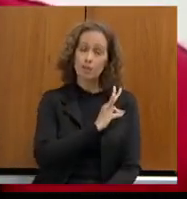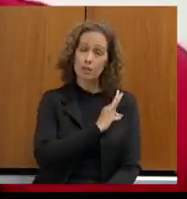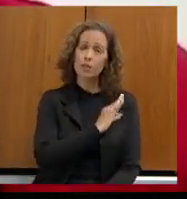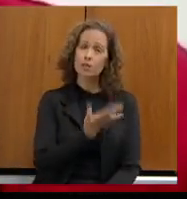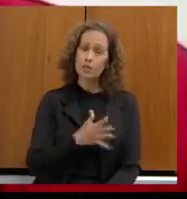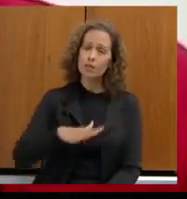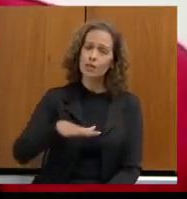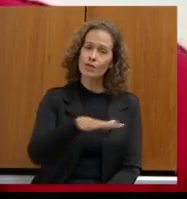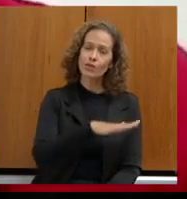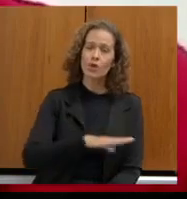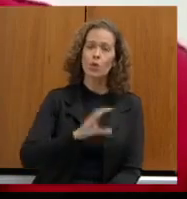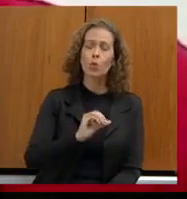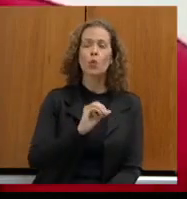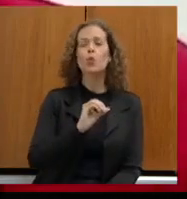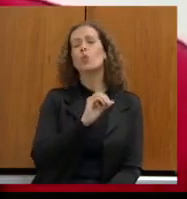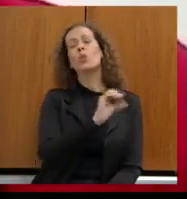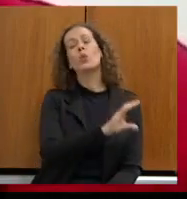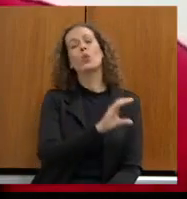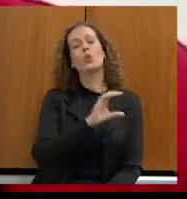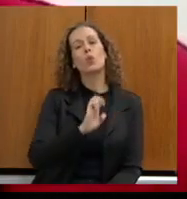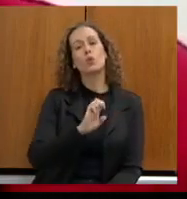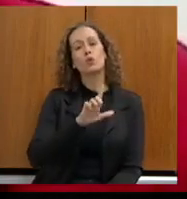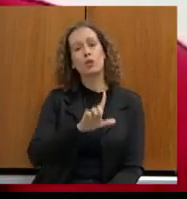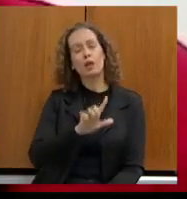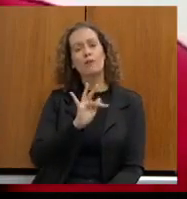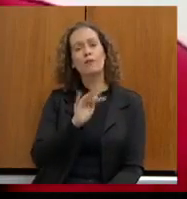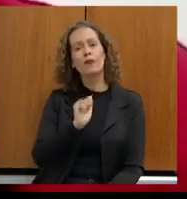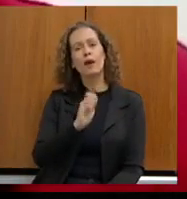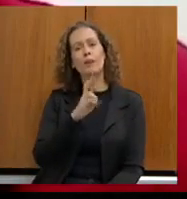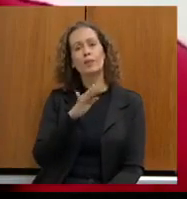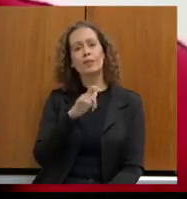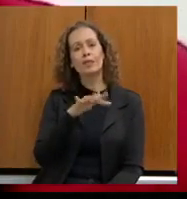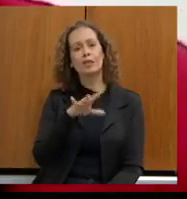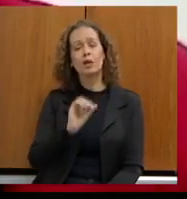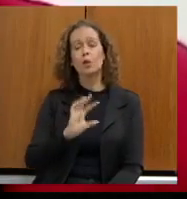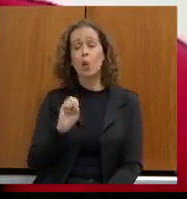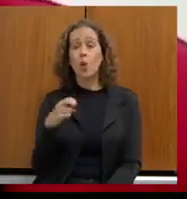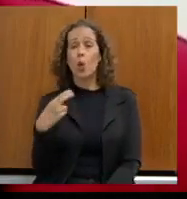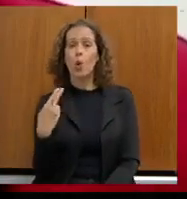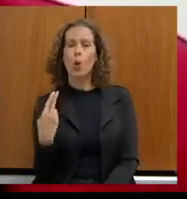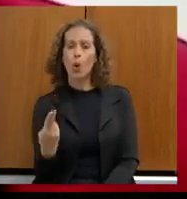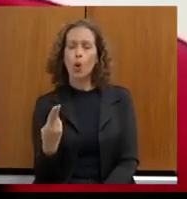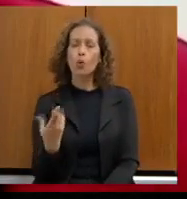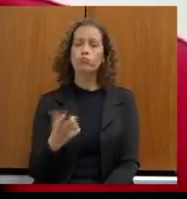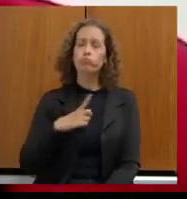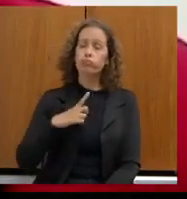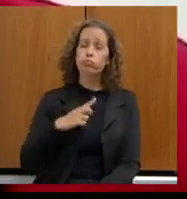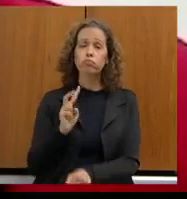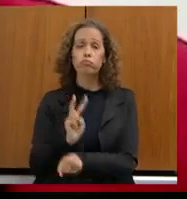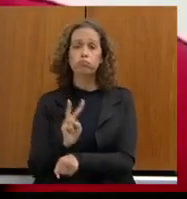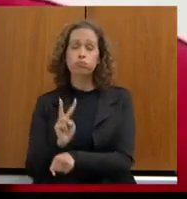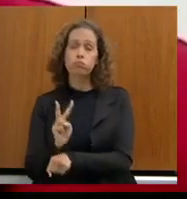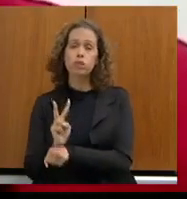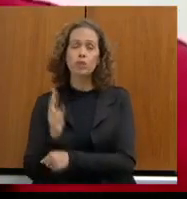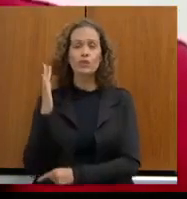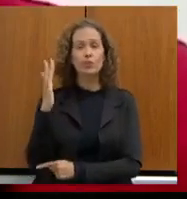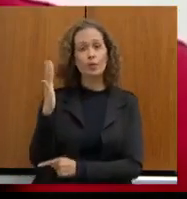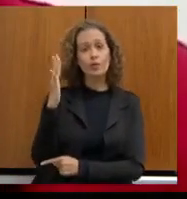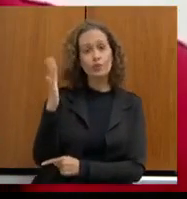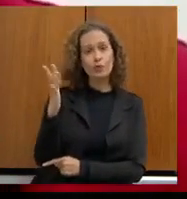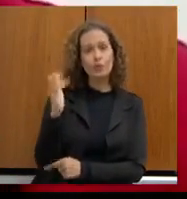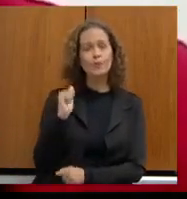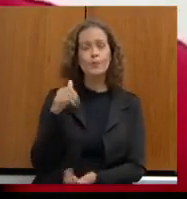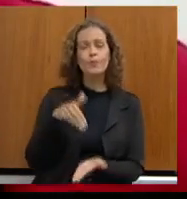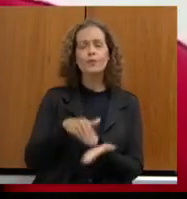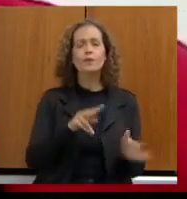Fabriciano Ou pelo menos a instalação de um plantão da delegacia de partida durante o final